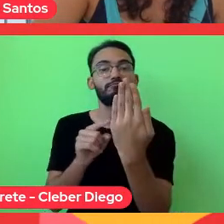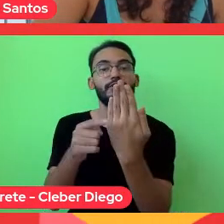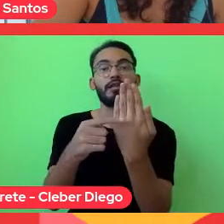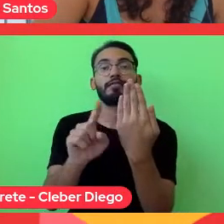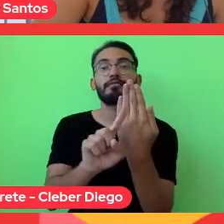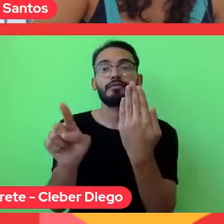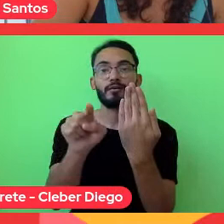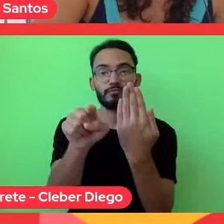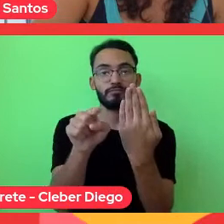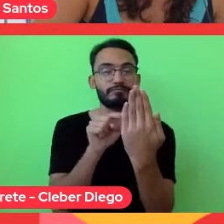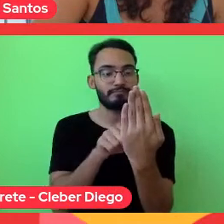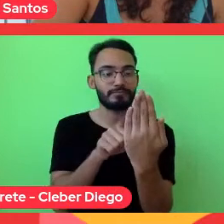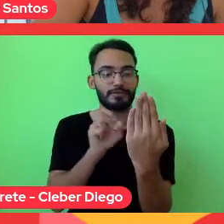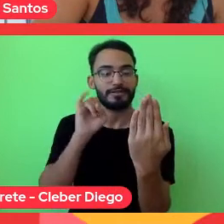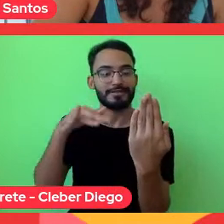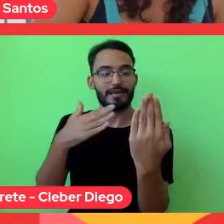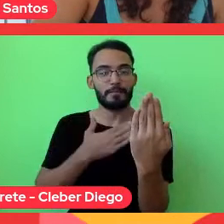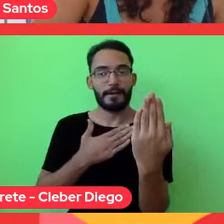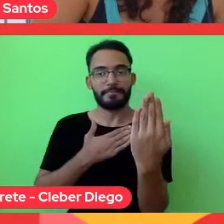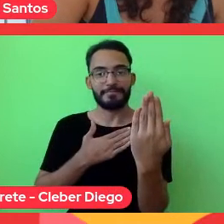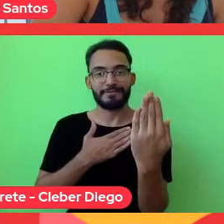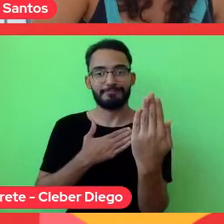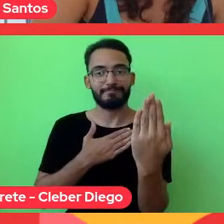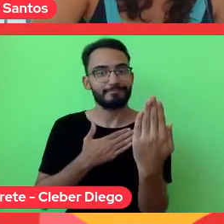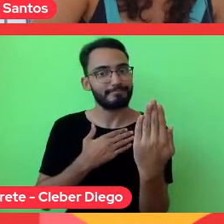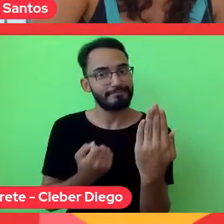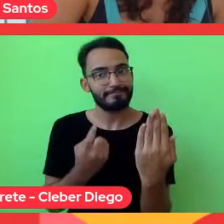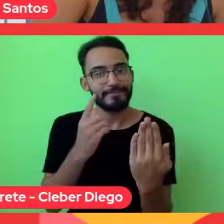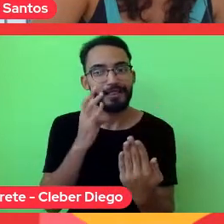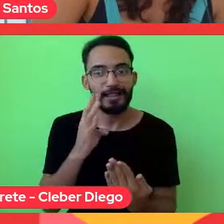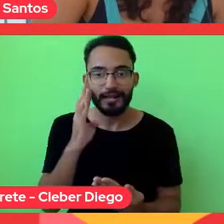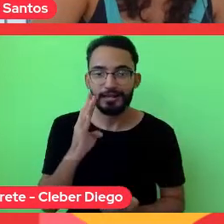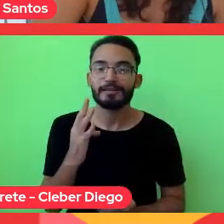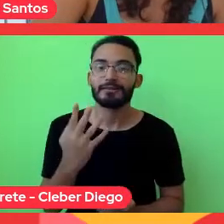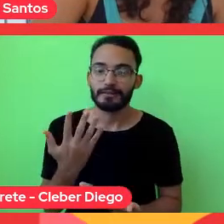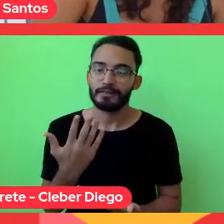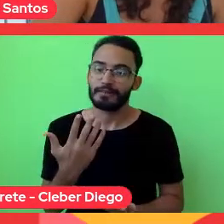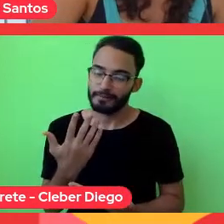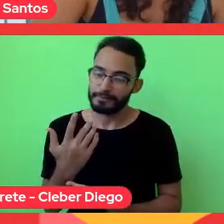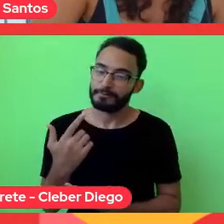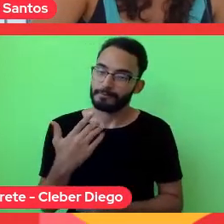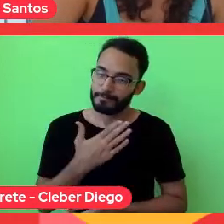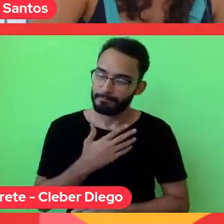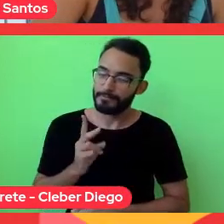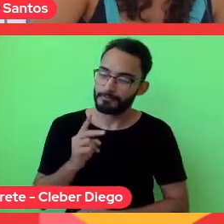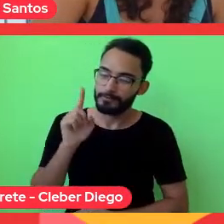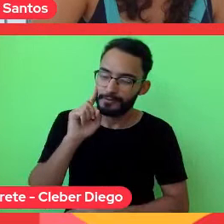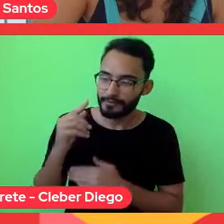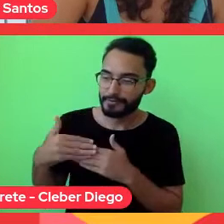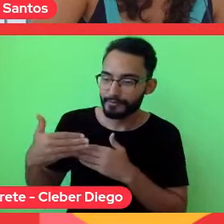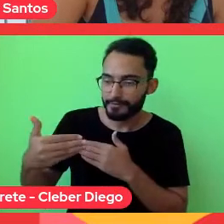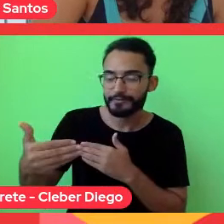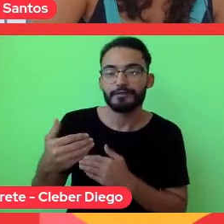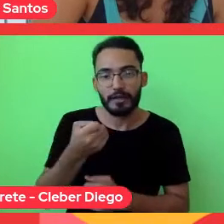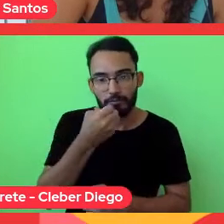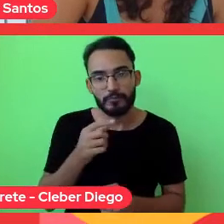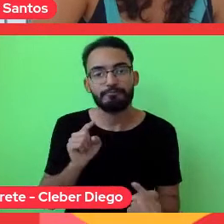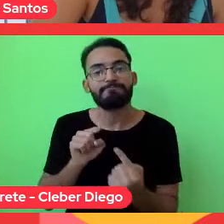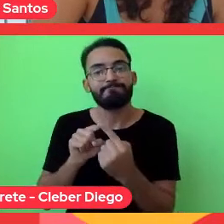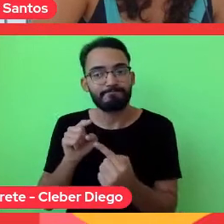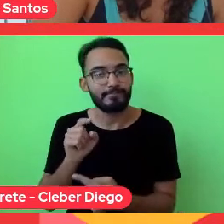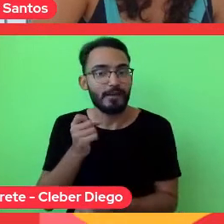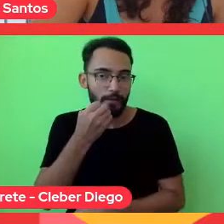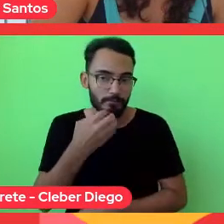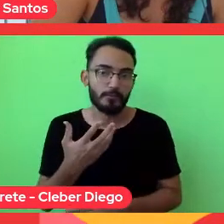para a situação, você está falando sim para você. Então, é um exercício que eu tenho colocado no meu dia a dia e faz muito sentido. Ele é um exercício